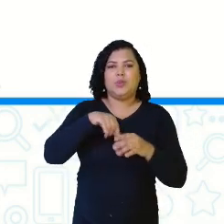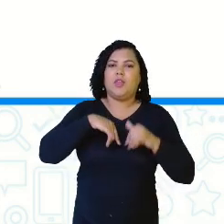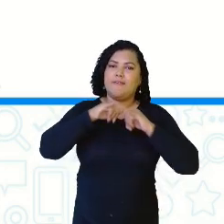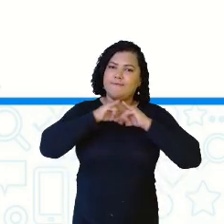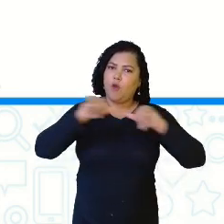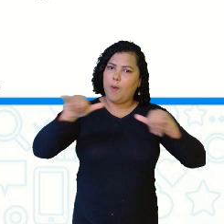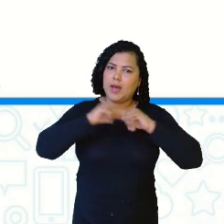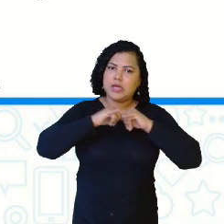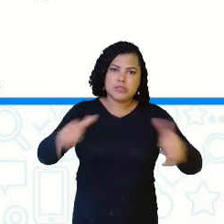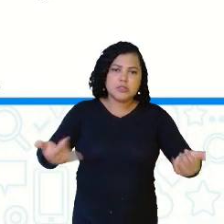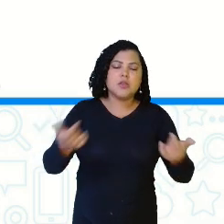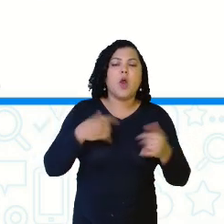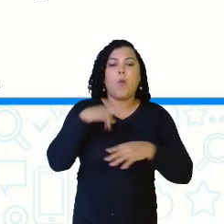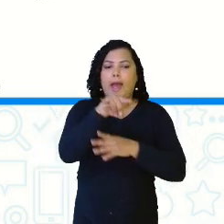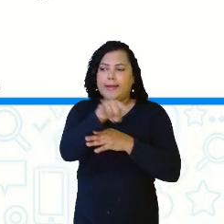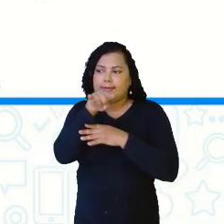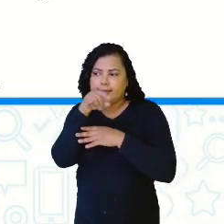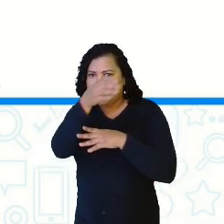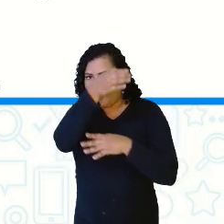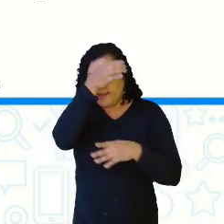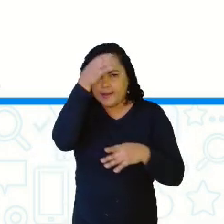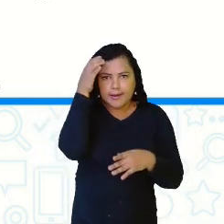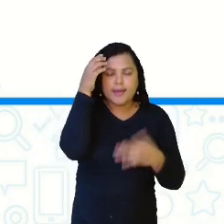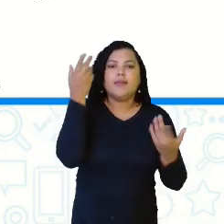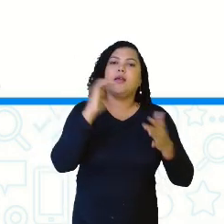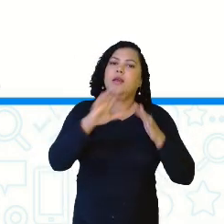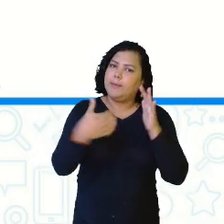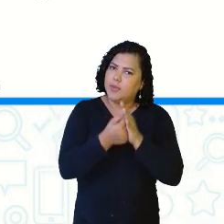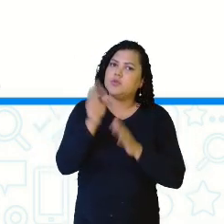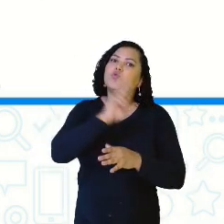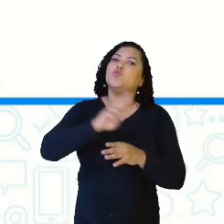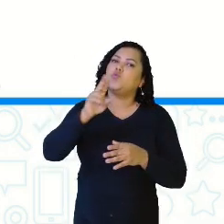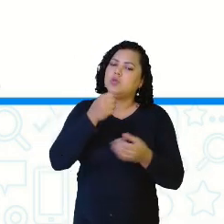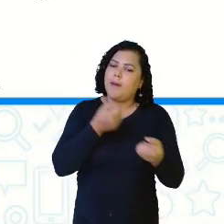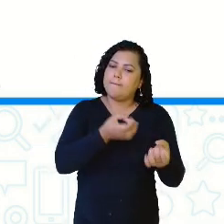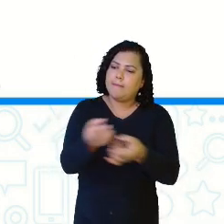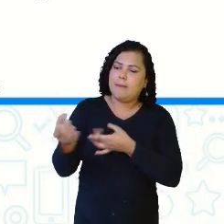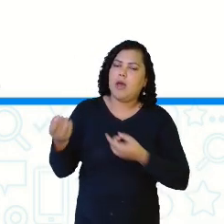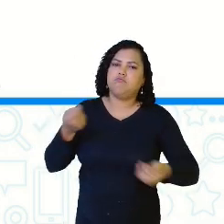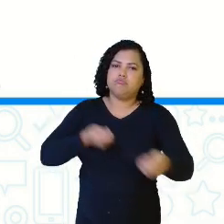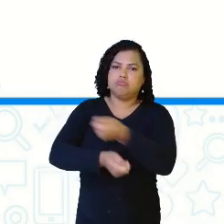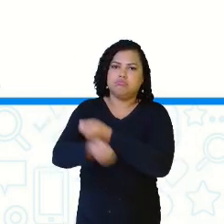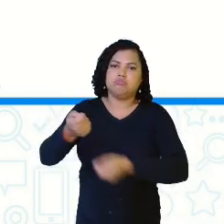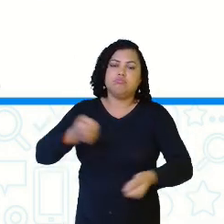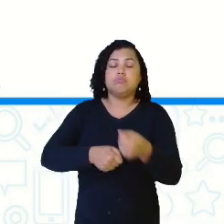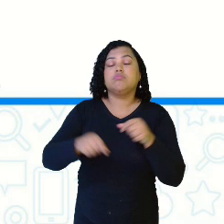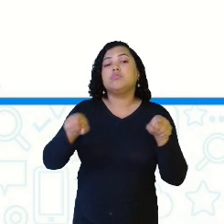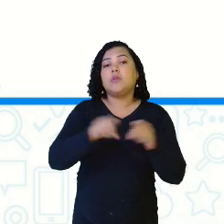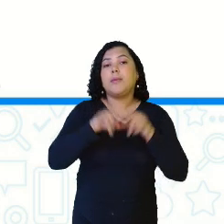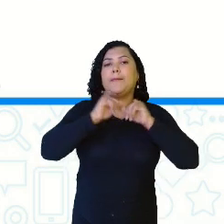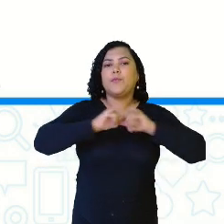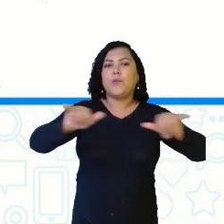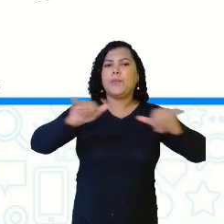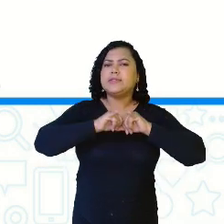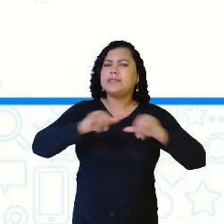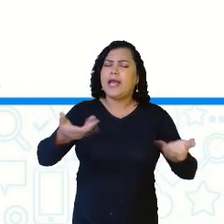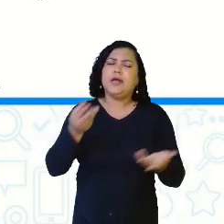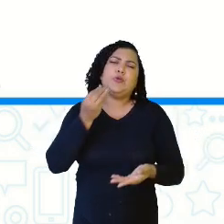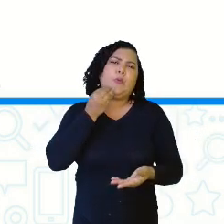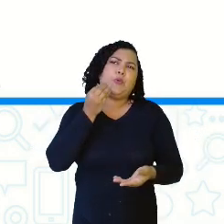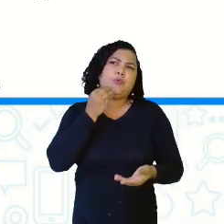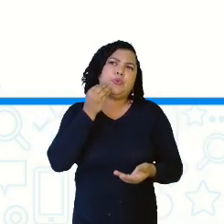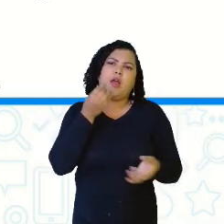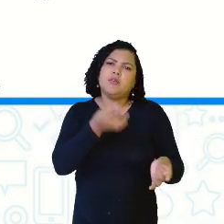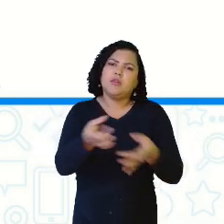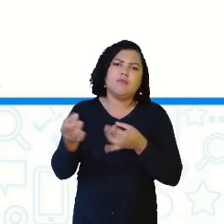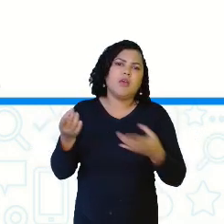atração de novos clientes, as empresas utilizam para fazer negócios, publicidade também para essas empresas, oportunidades de negócios